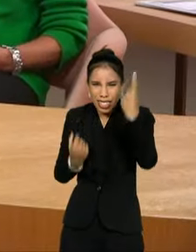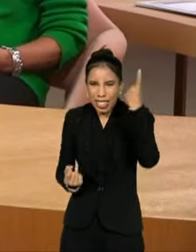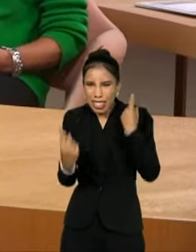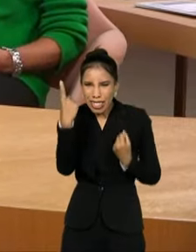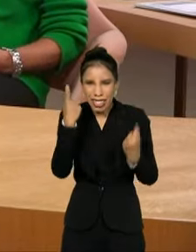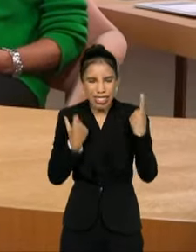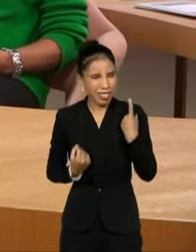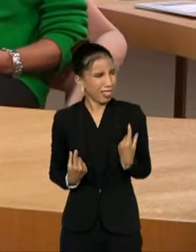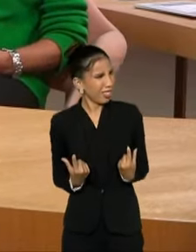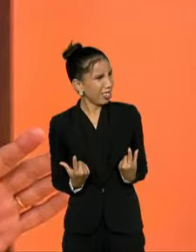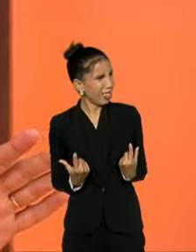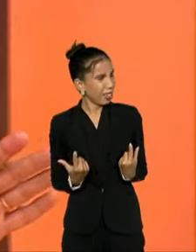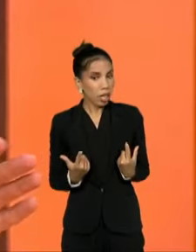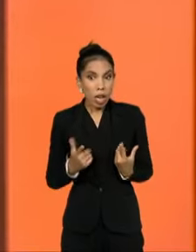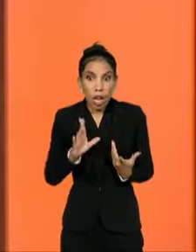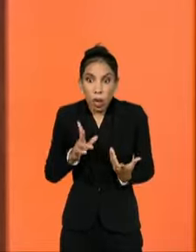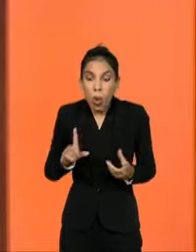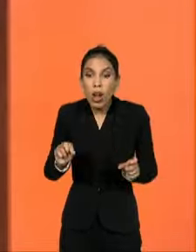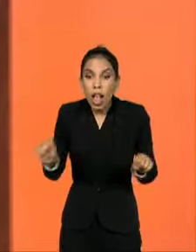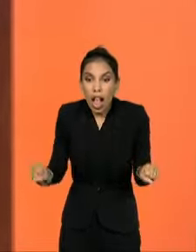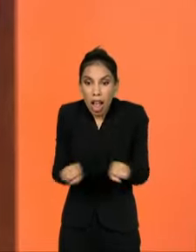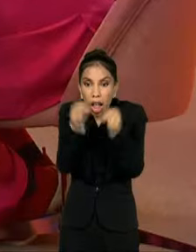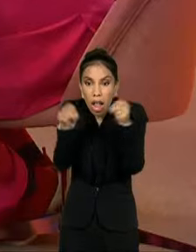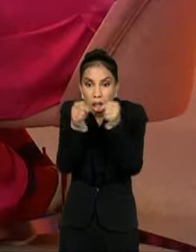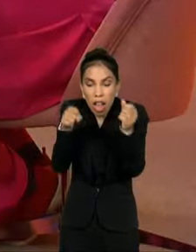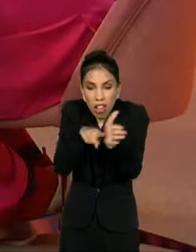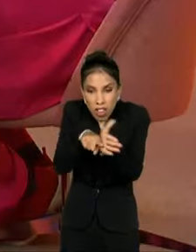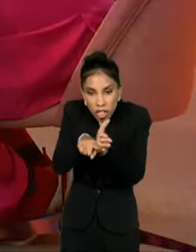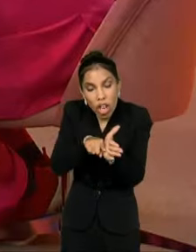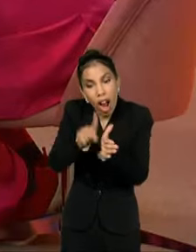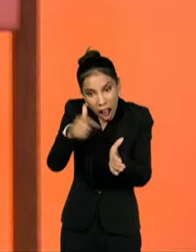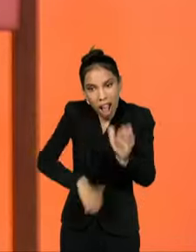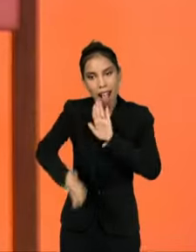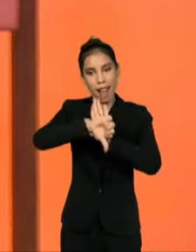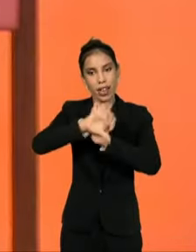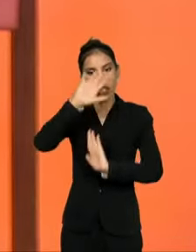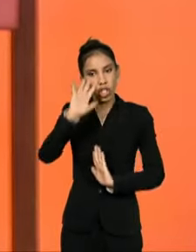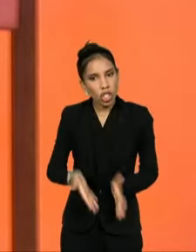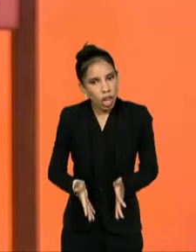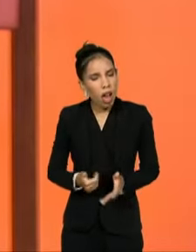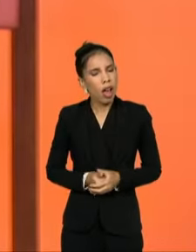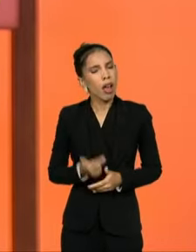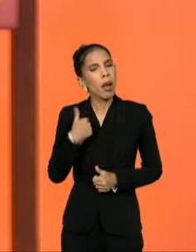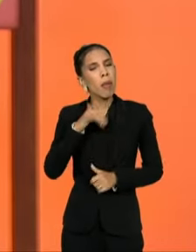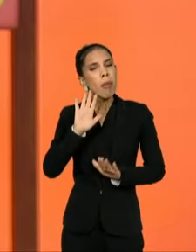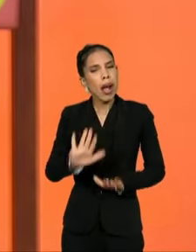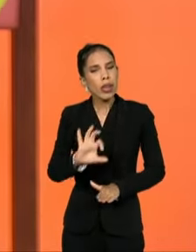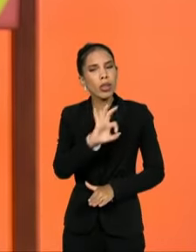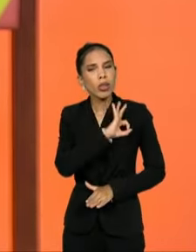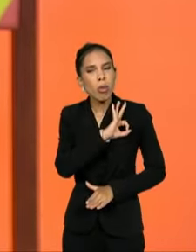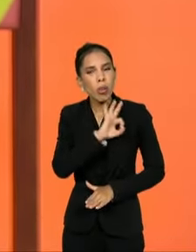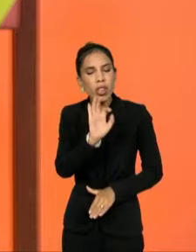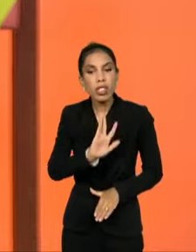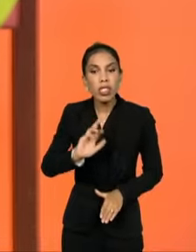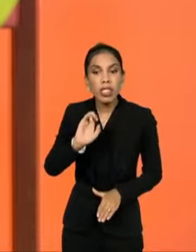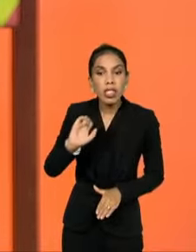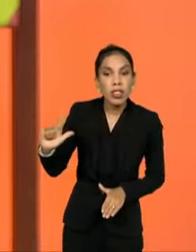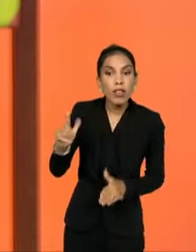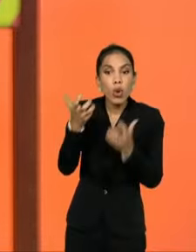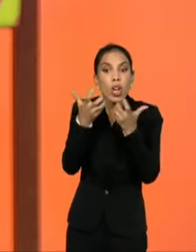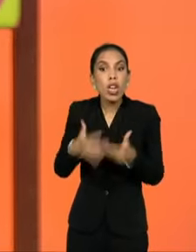de justiça. É obstrução, não, que já é crime. É. Que já é crime. Aí eu falei, cara, tem coisa... Mas, para mim, o problema da Polícia Civil estava em não querer